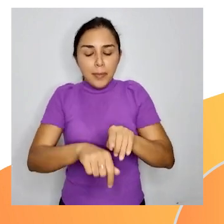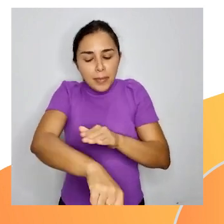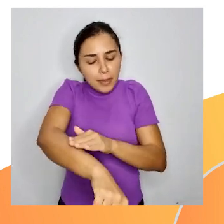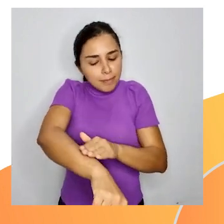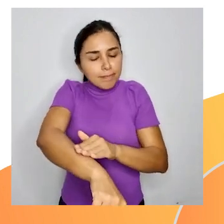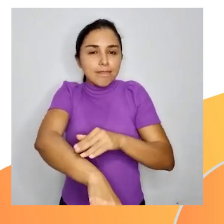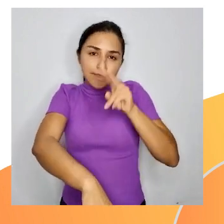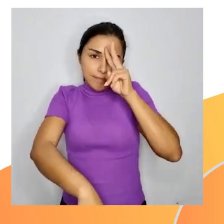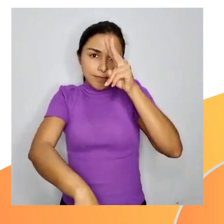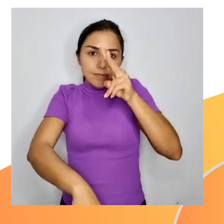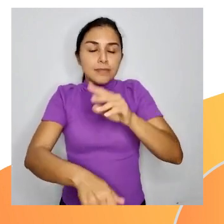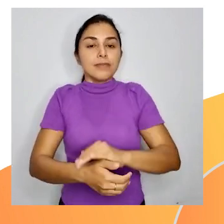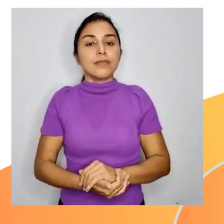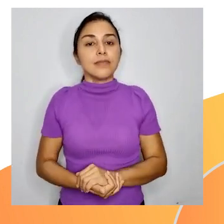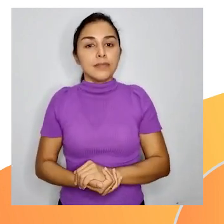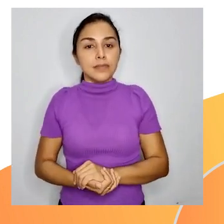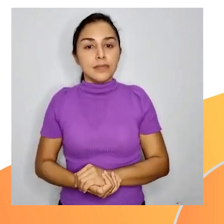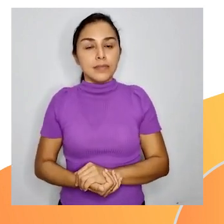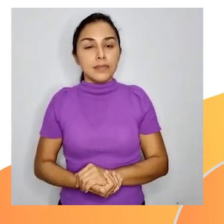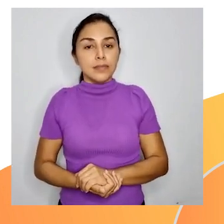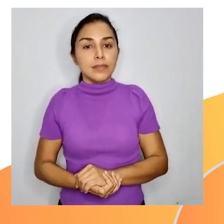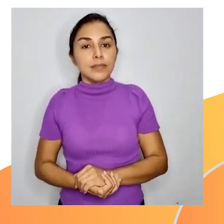síntese do colágeno no nosso organismo.